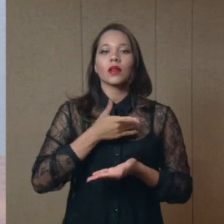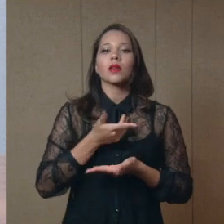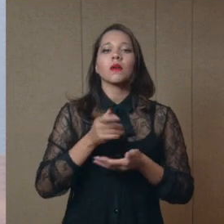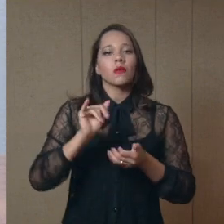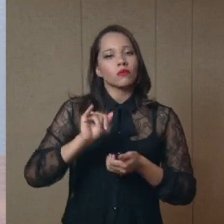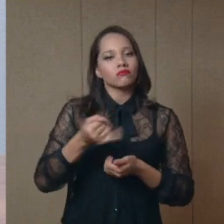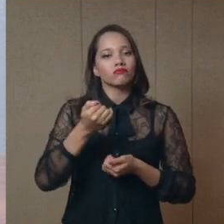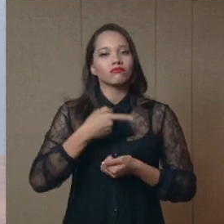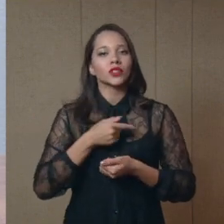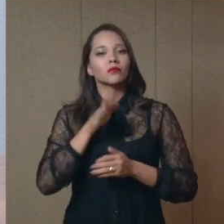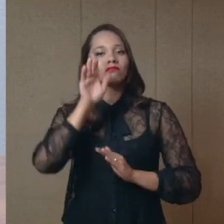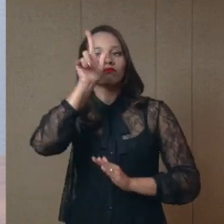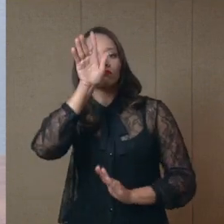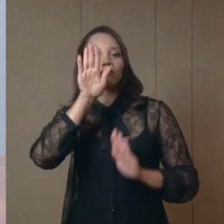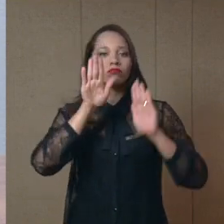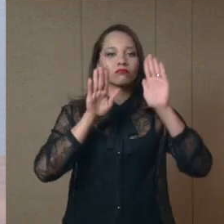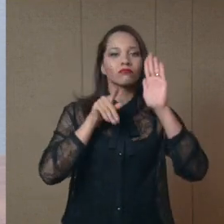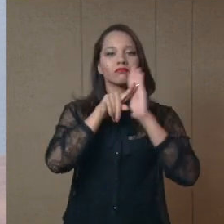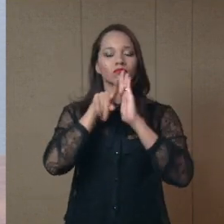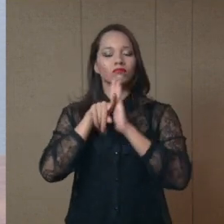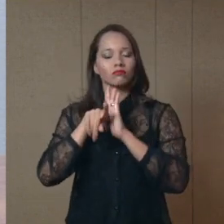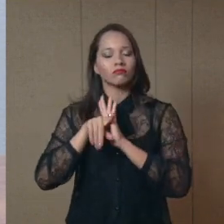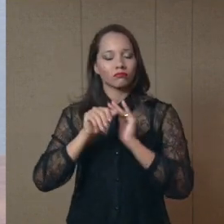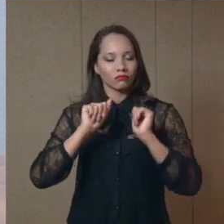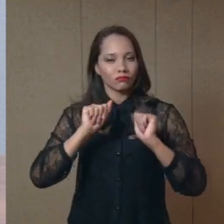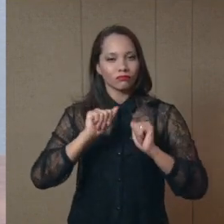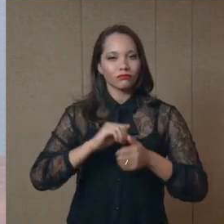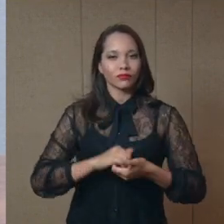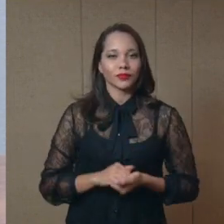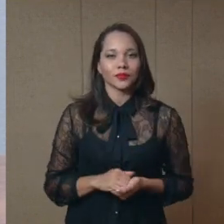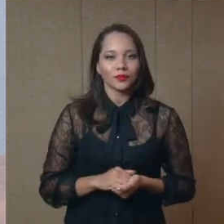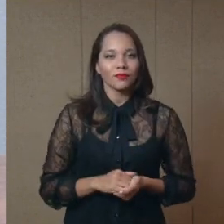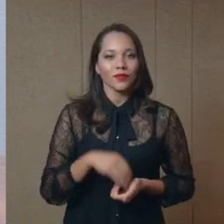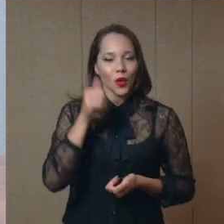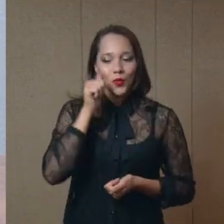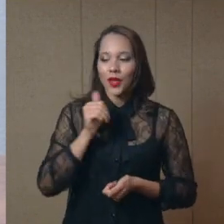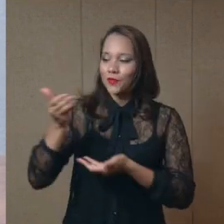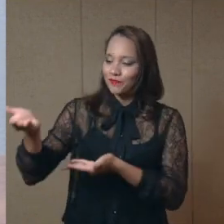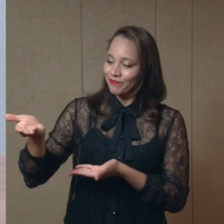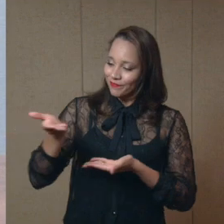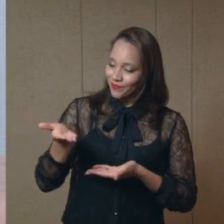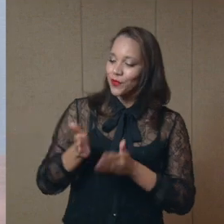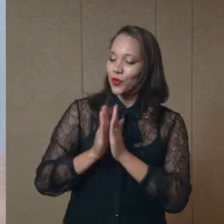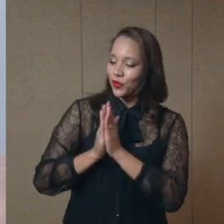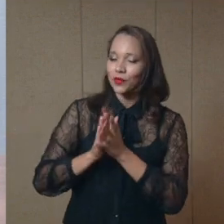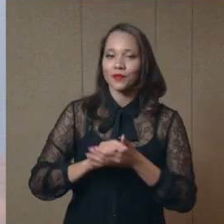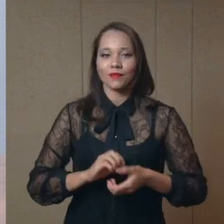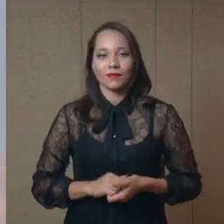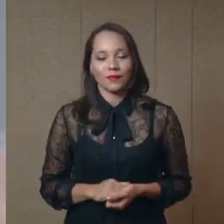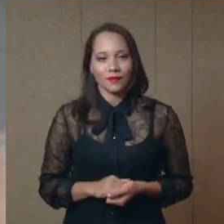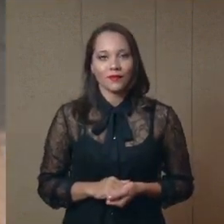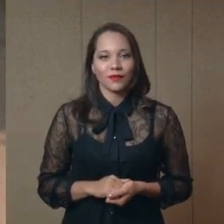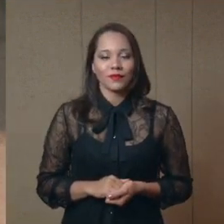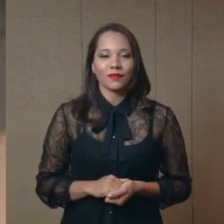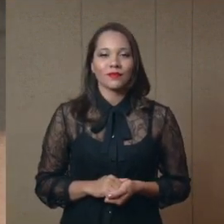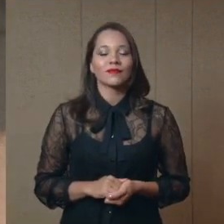de levantar as questões que julgarem pertinentes à senhora maria teresa ferreira teixeira favor